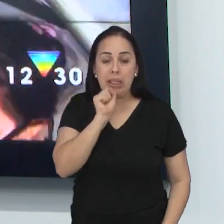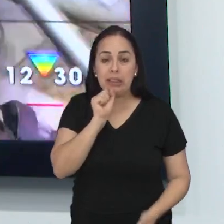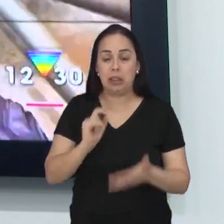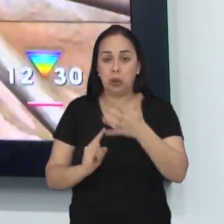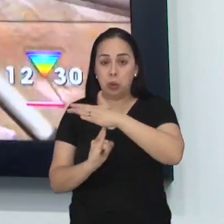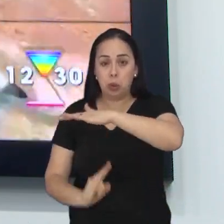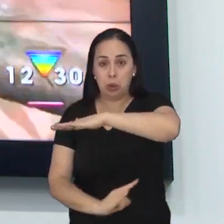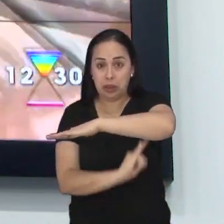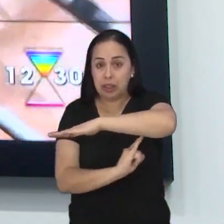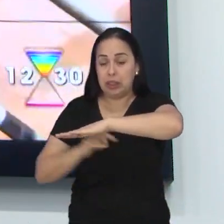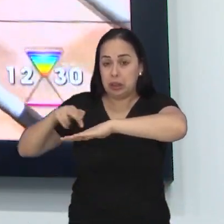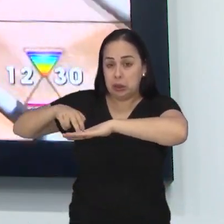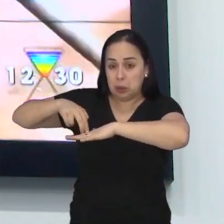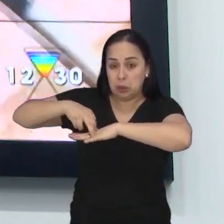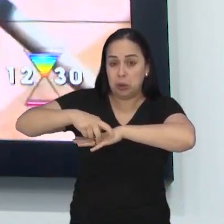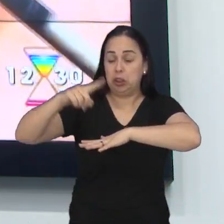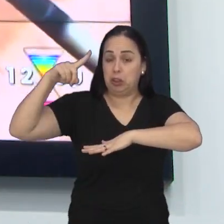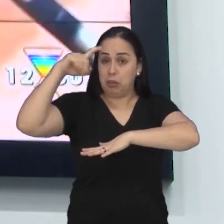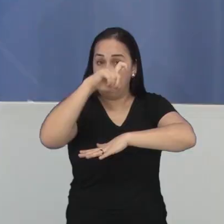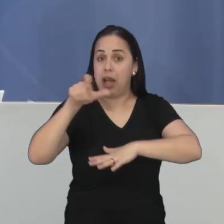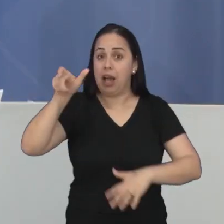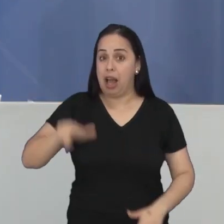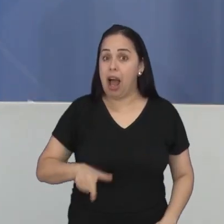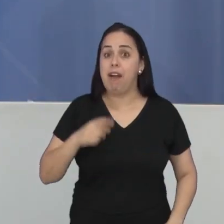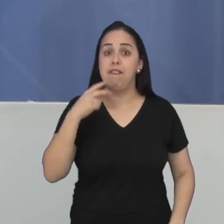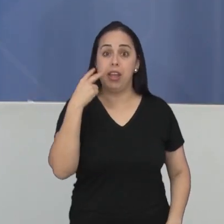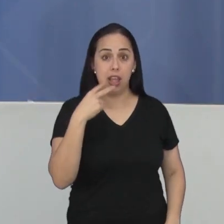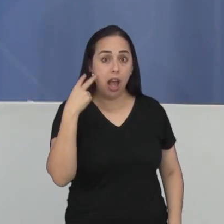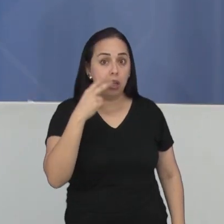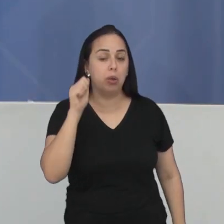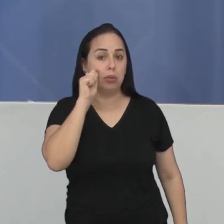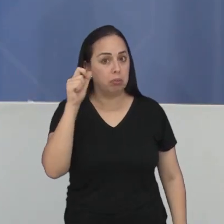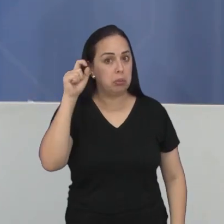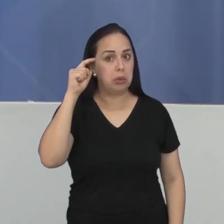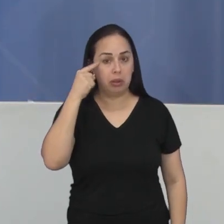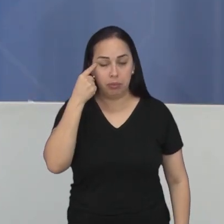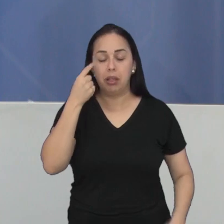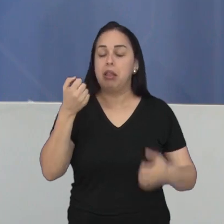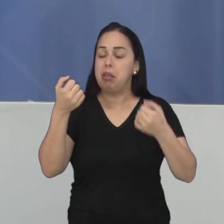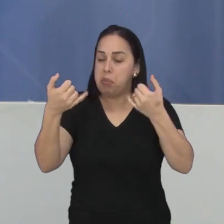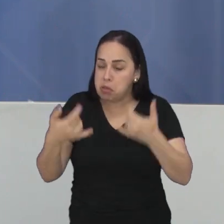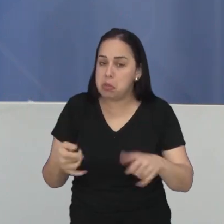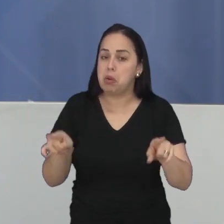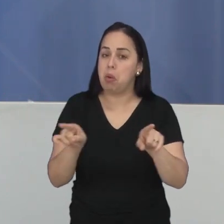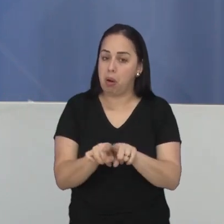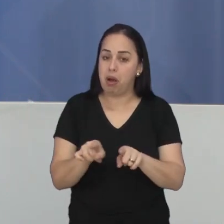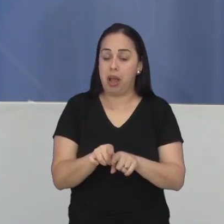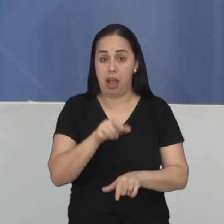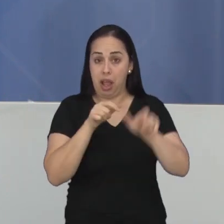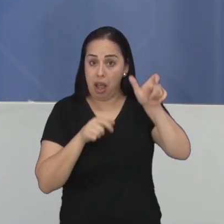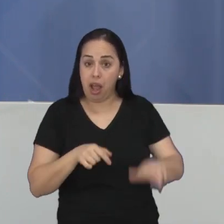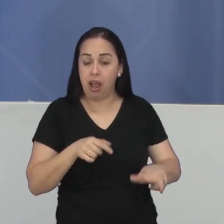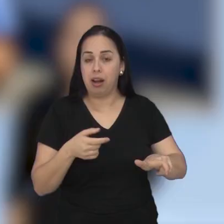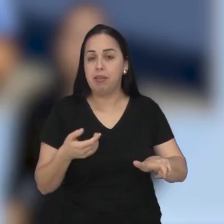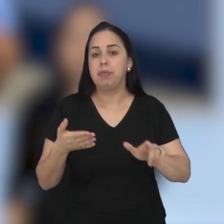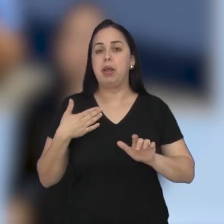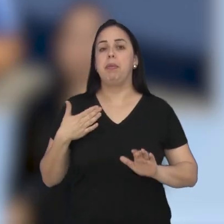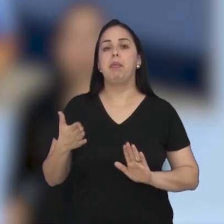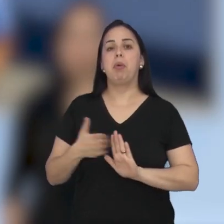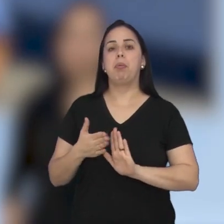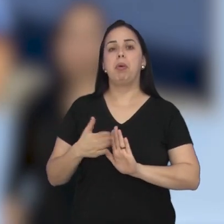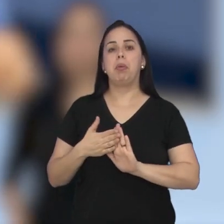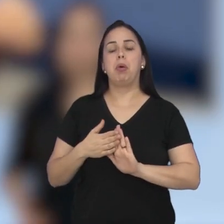mãe para atravessar um viaduto com o filho deficiente também foi o assunto abordado pela vereadora Amélia Naomi. Segundo a vereadora, ela